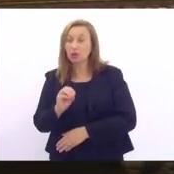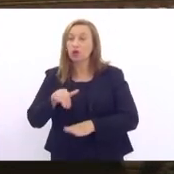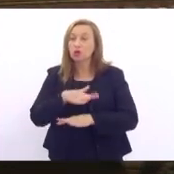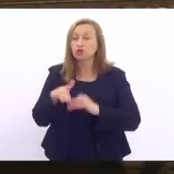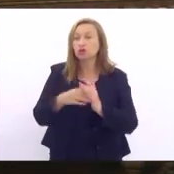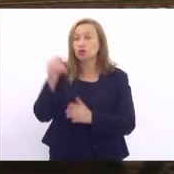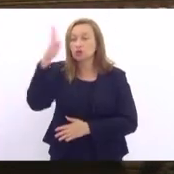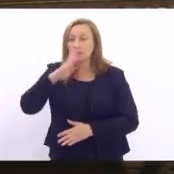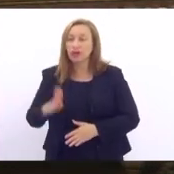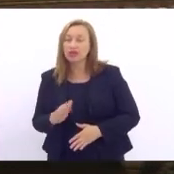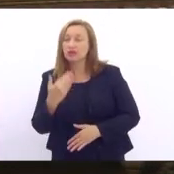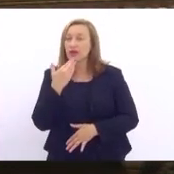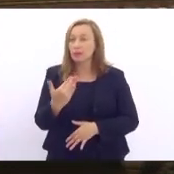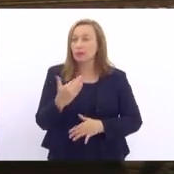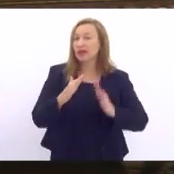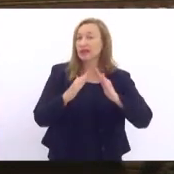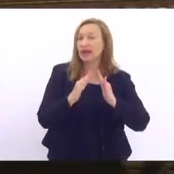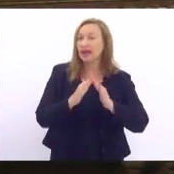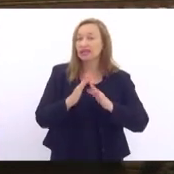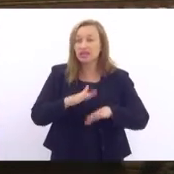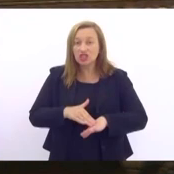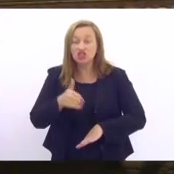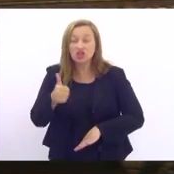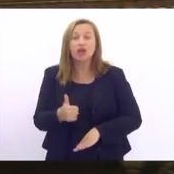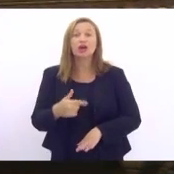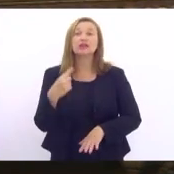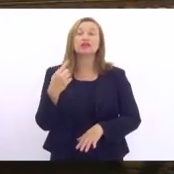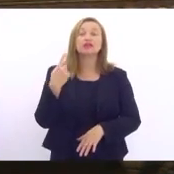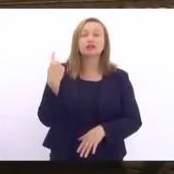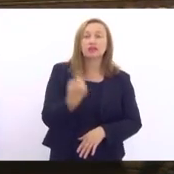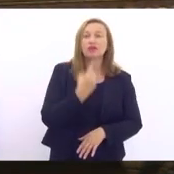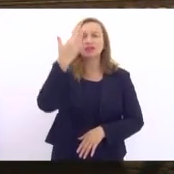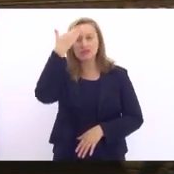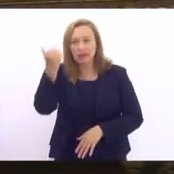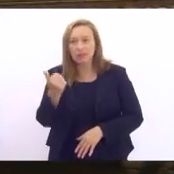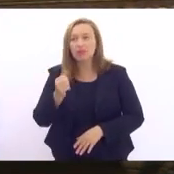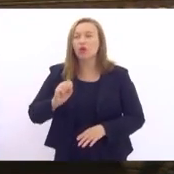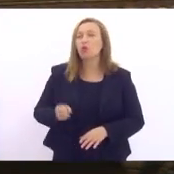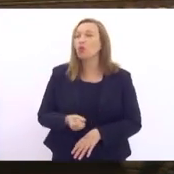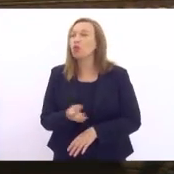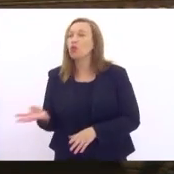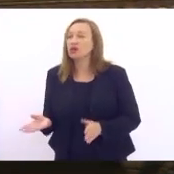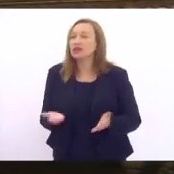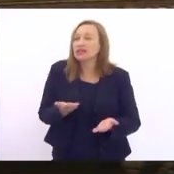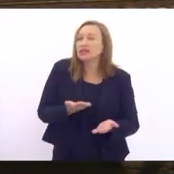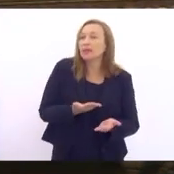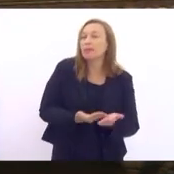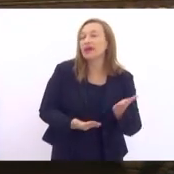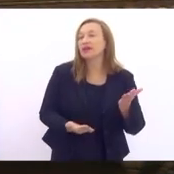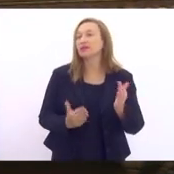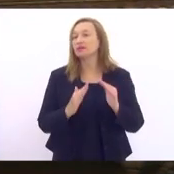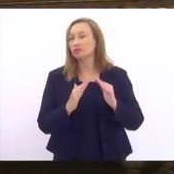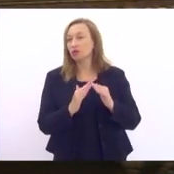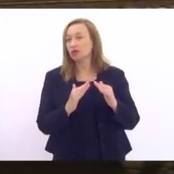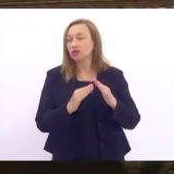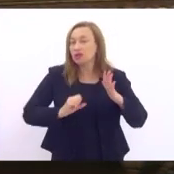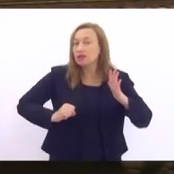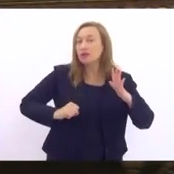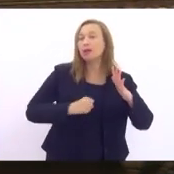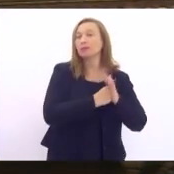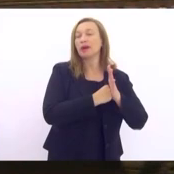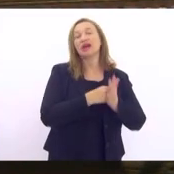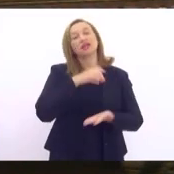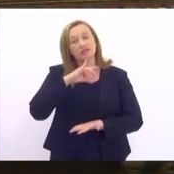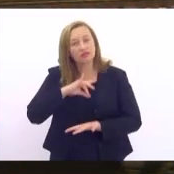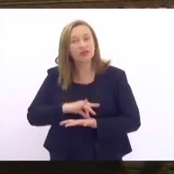dignas, nós sabemos o quanto que esse déficit habitacional impacta verdadeiramente a vida da